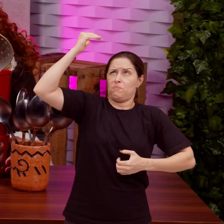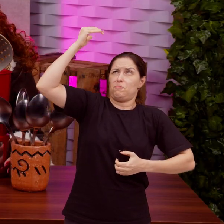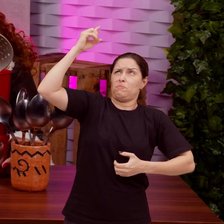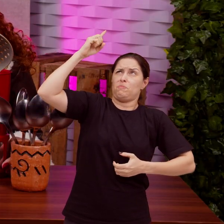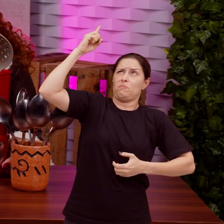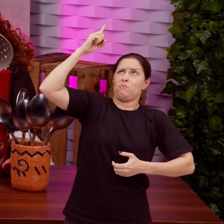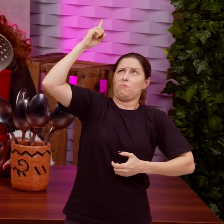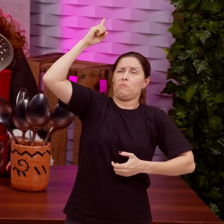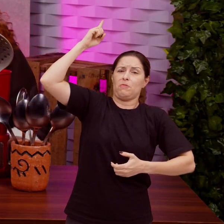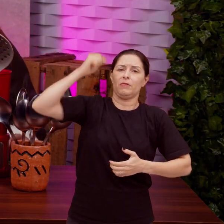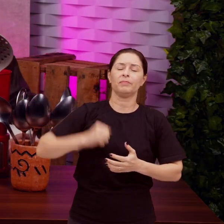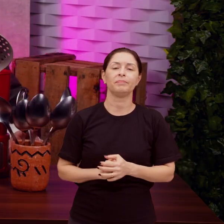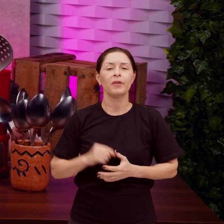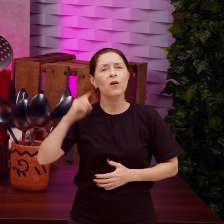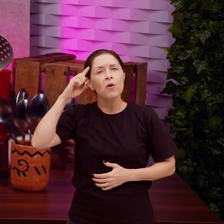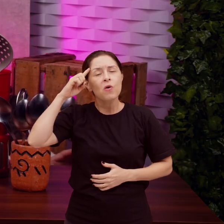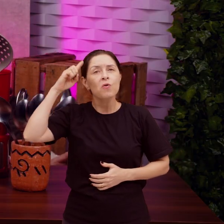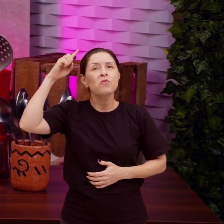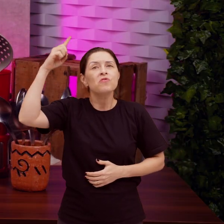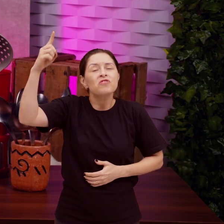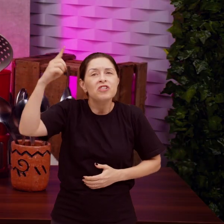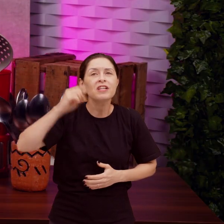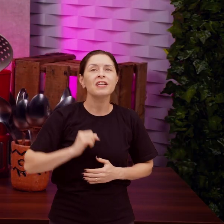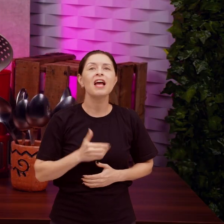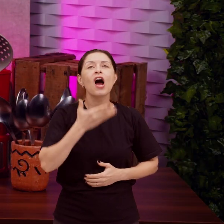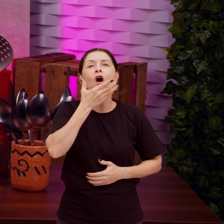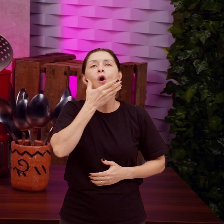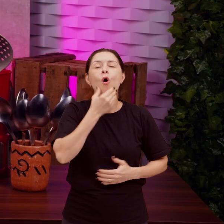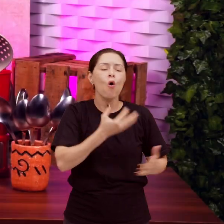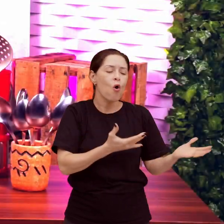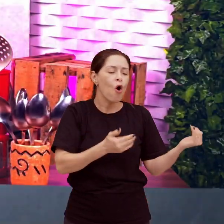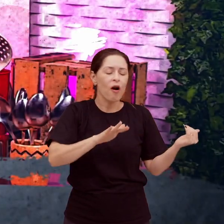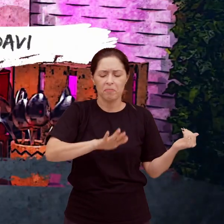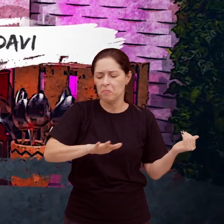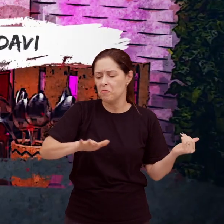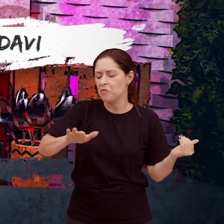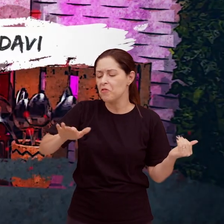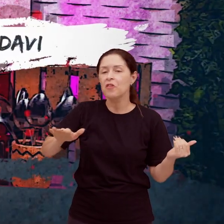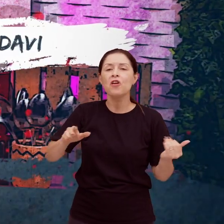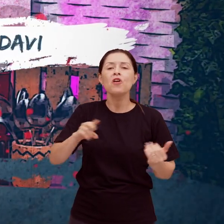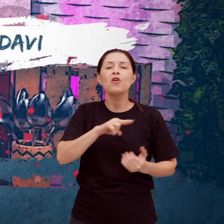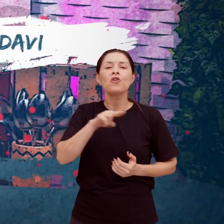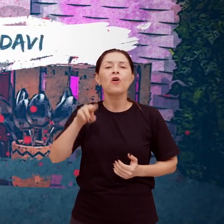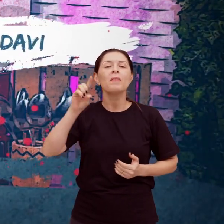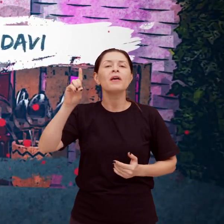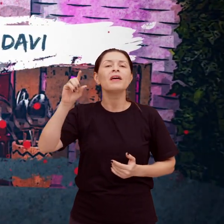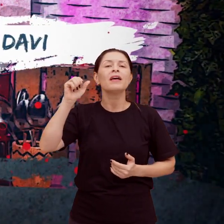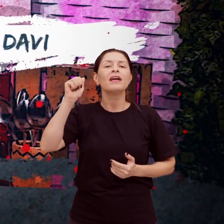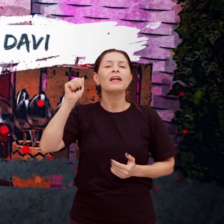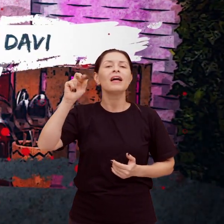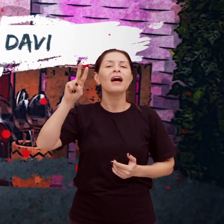Um belo dia, um jovenzinho chamado Davi